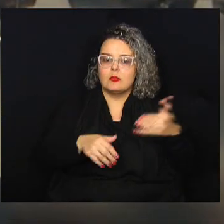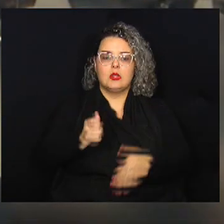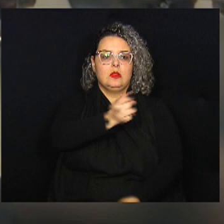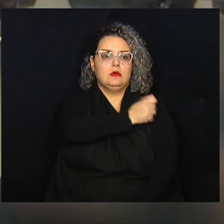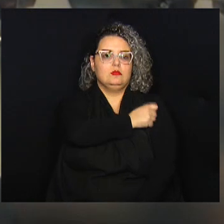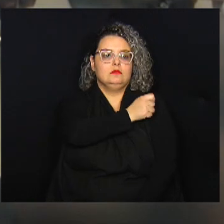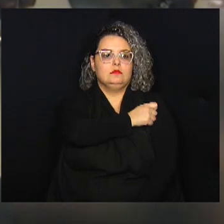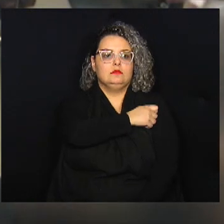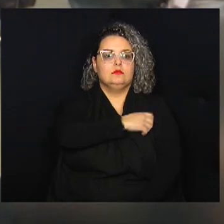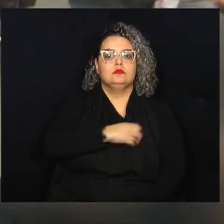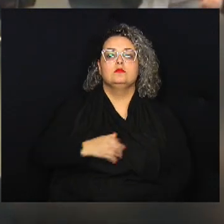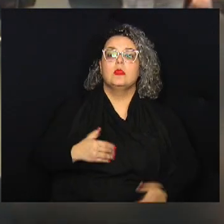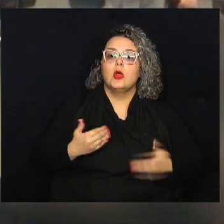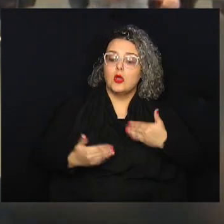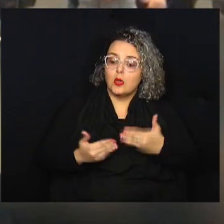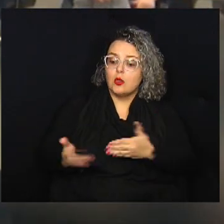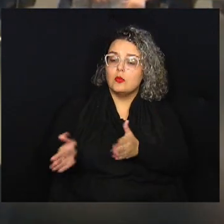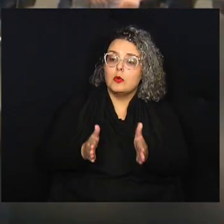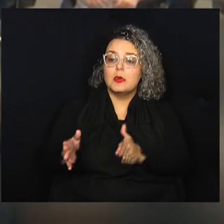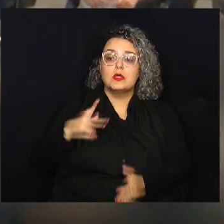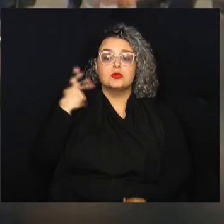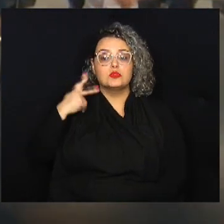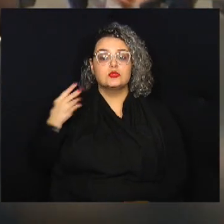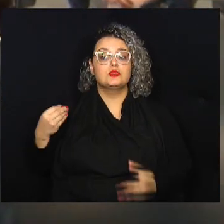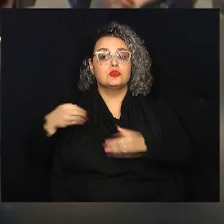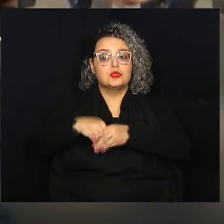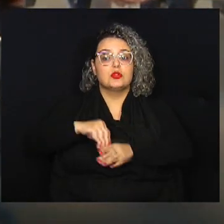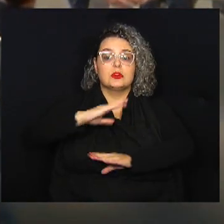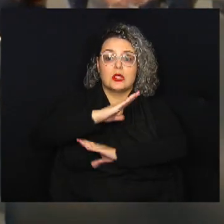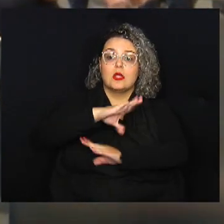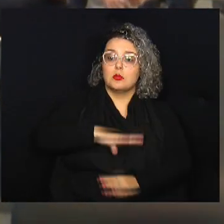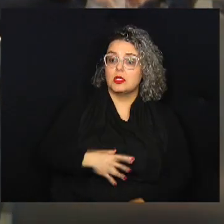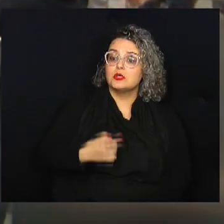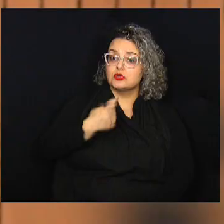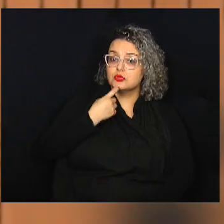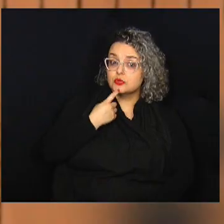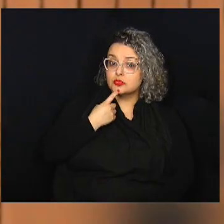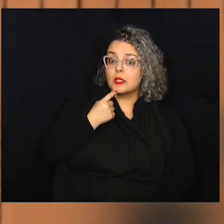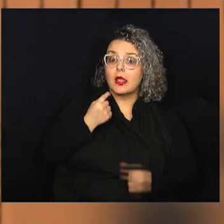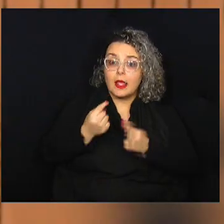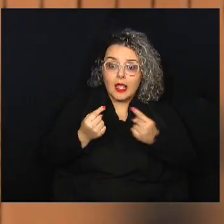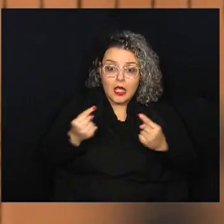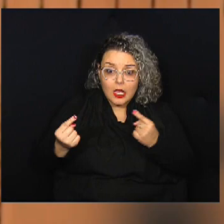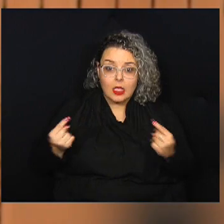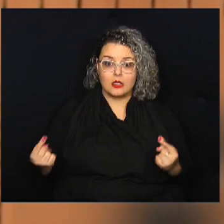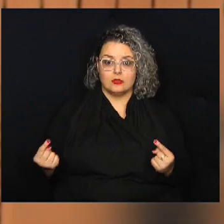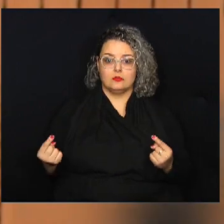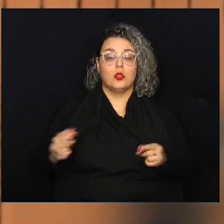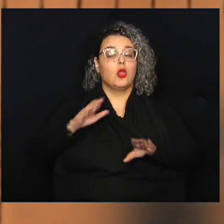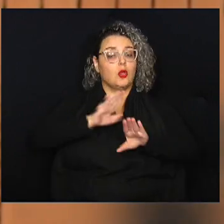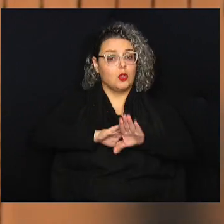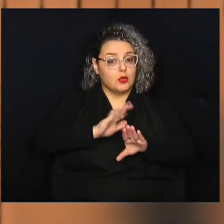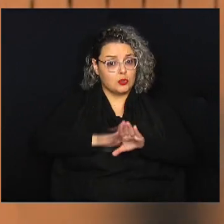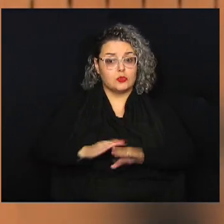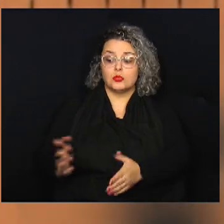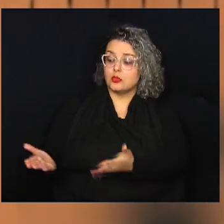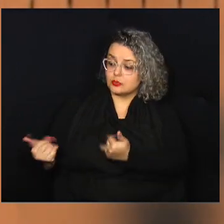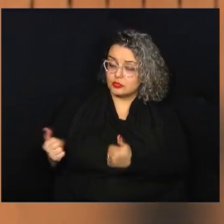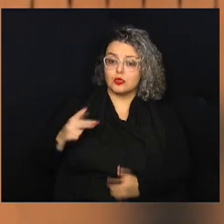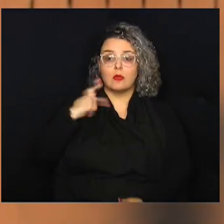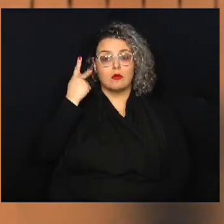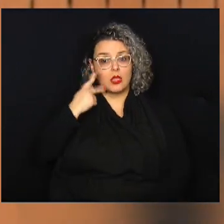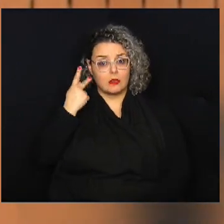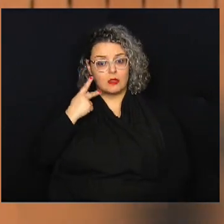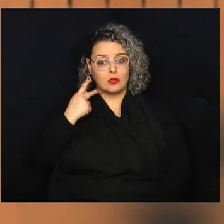uma jornada parlamentar na Câmara Municipal de Campinas, onde cada um deles atua como jovem vereador